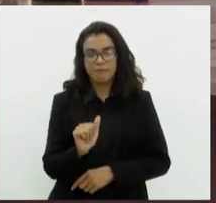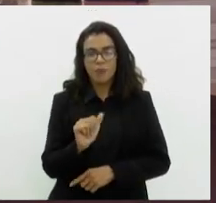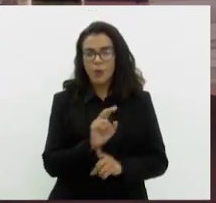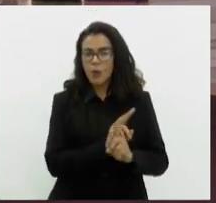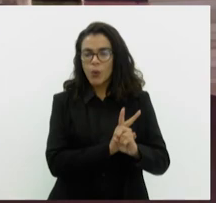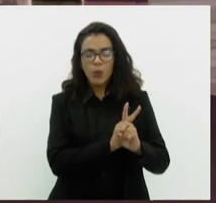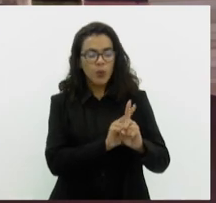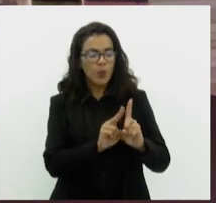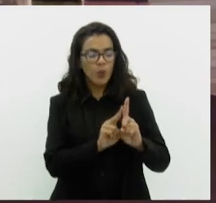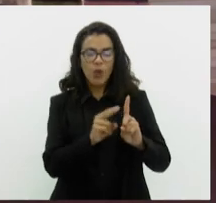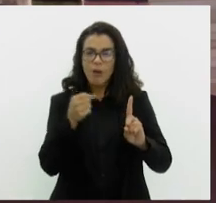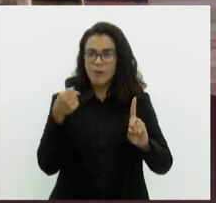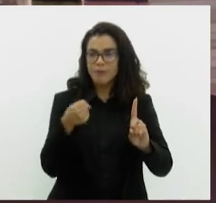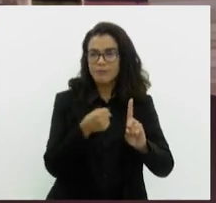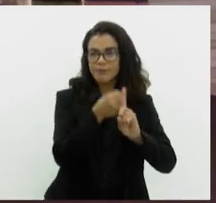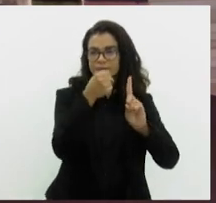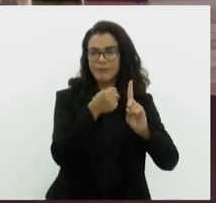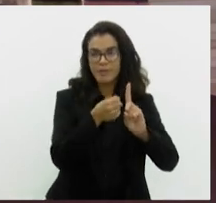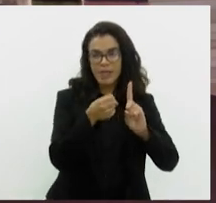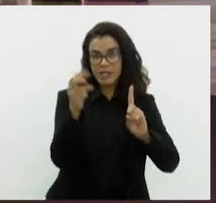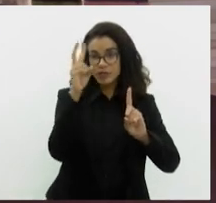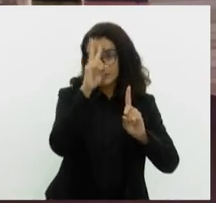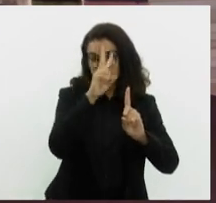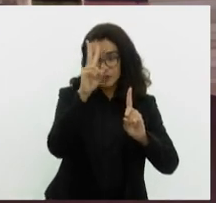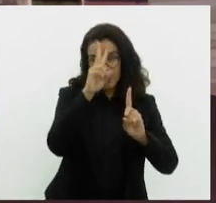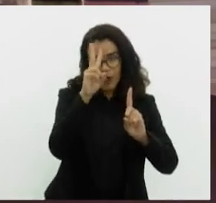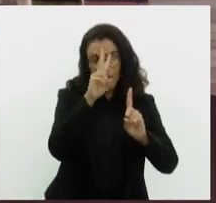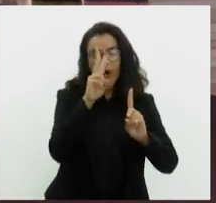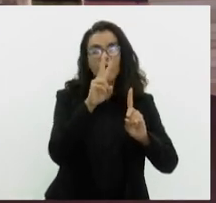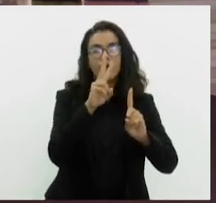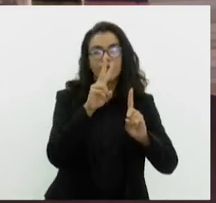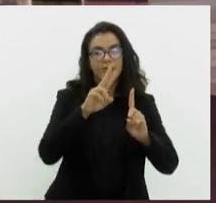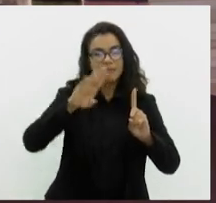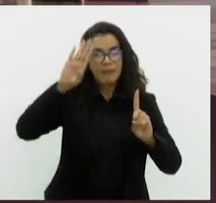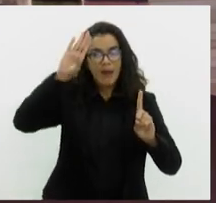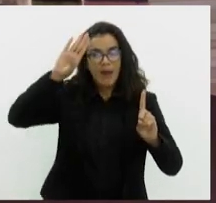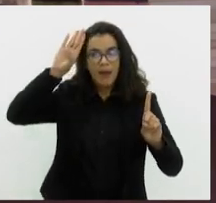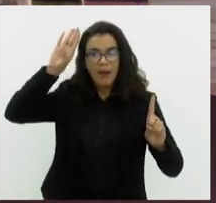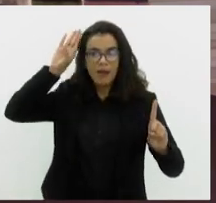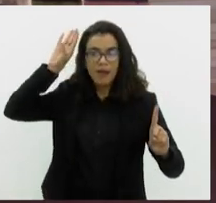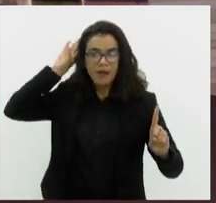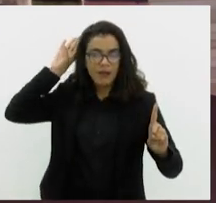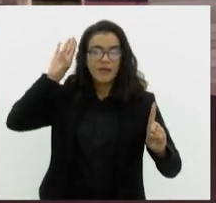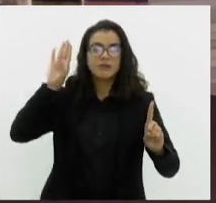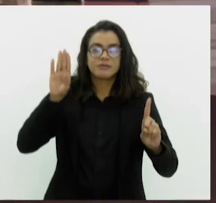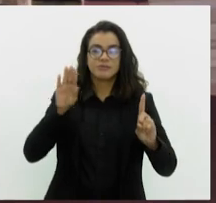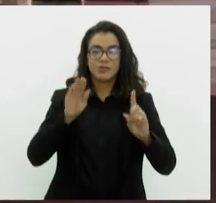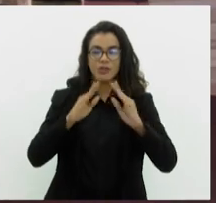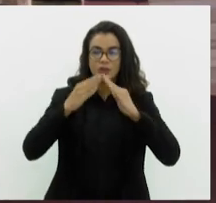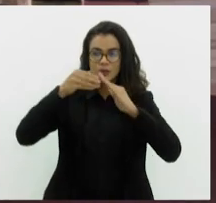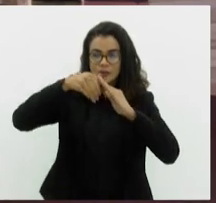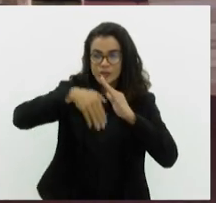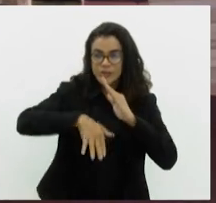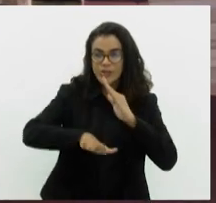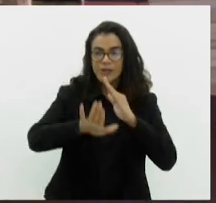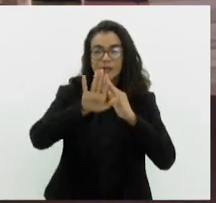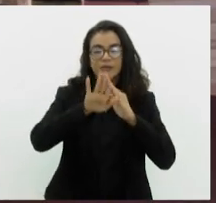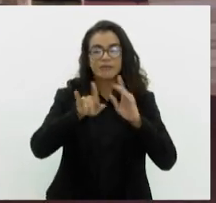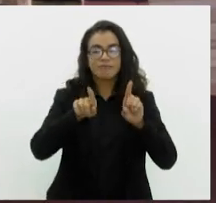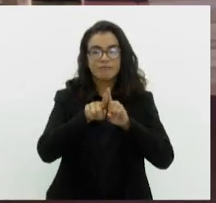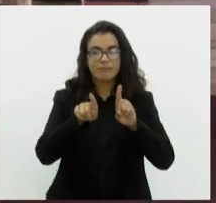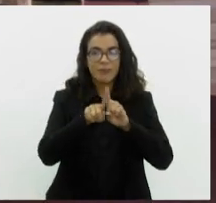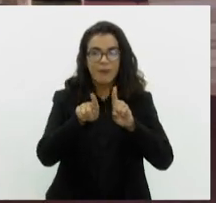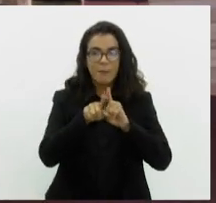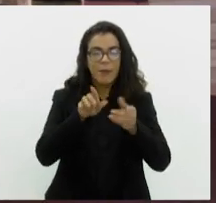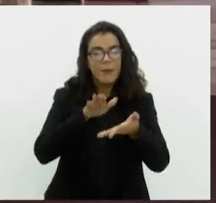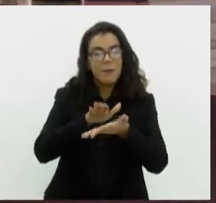nome gravado na história, na academia, nos terreiros, em todos os